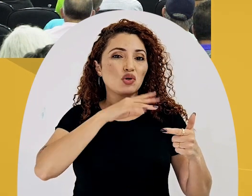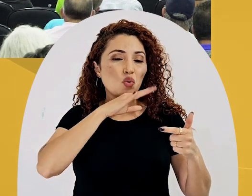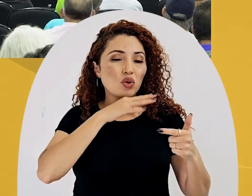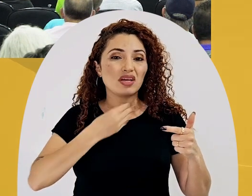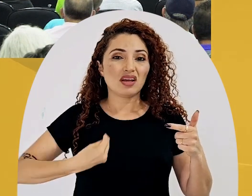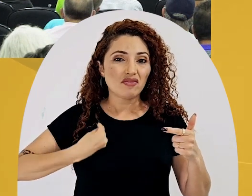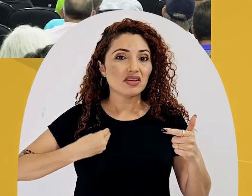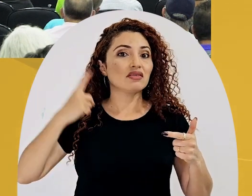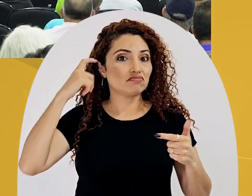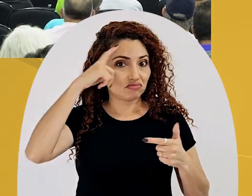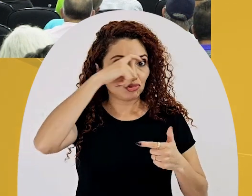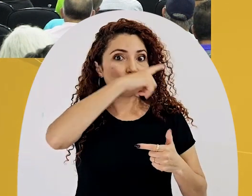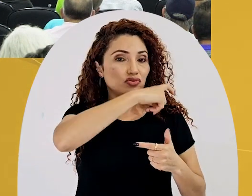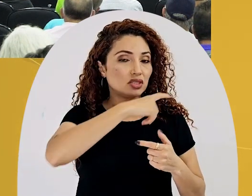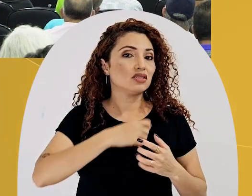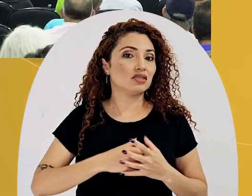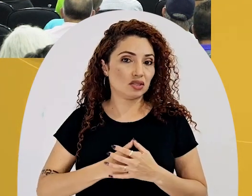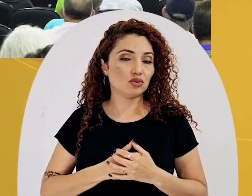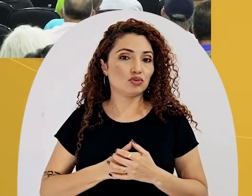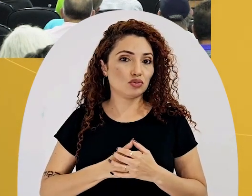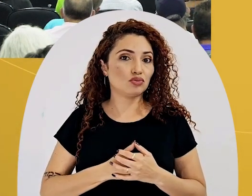vida, né, com dificuldades